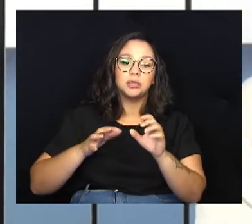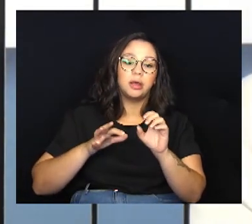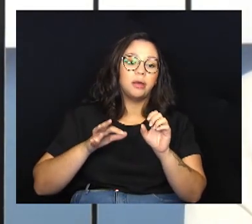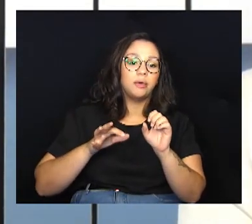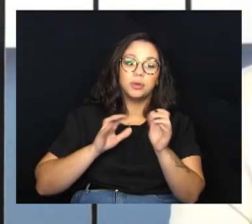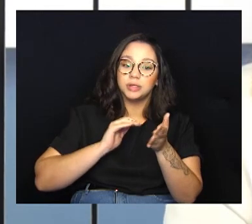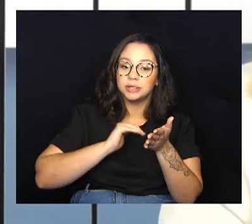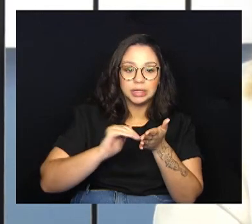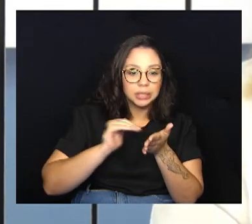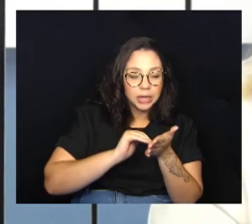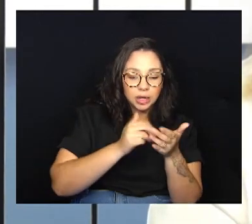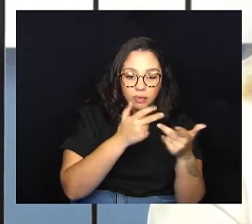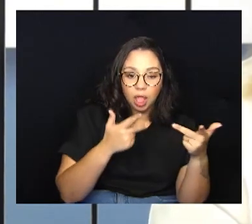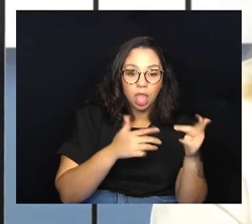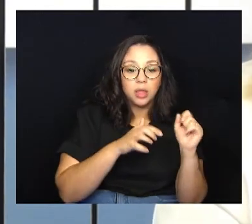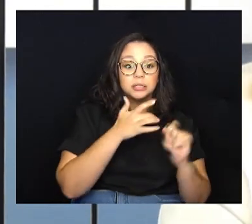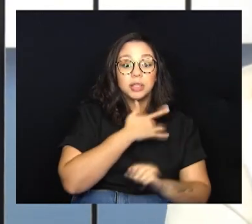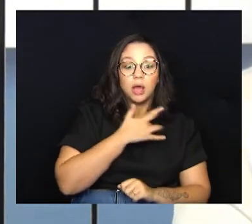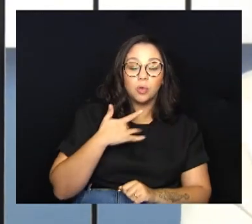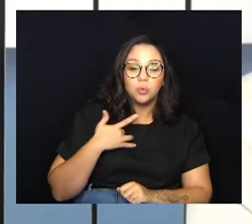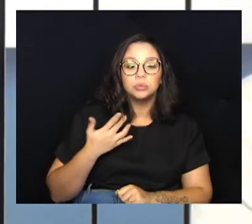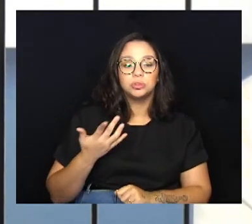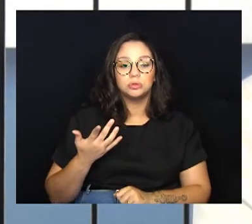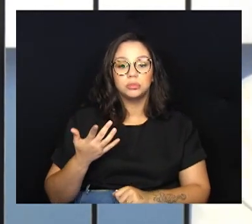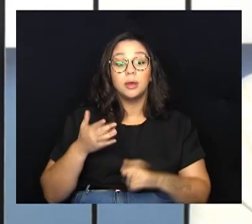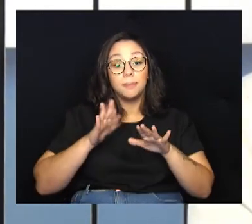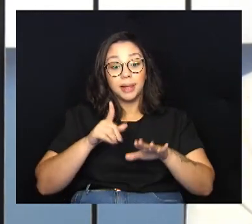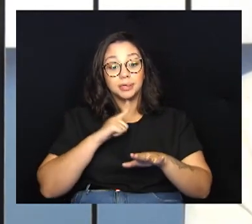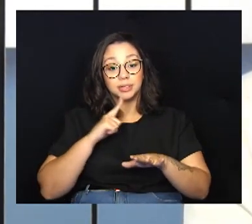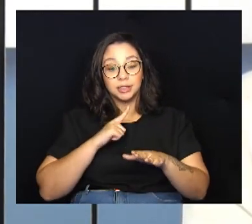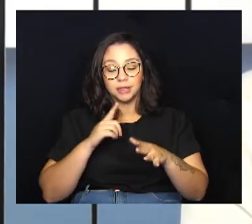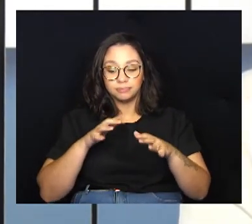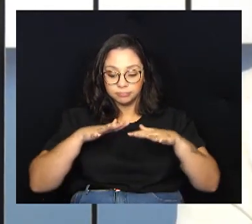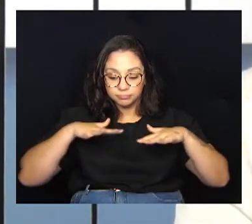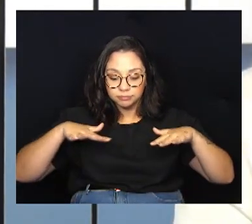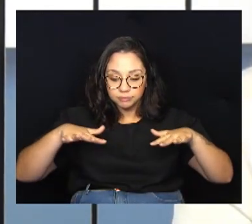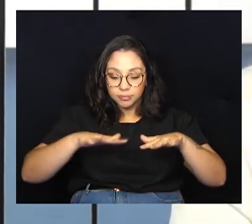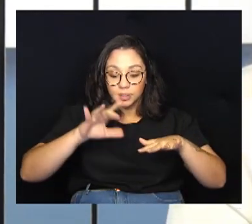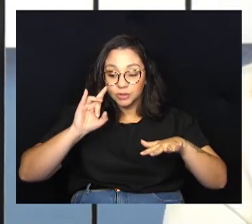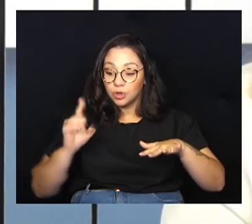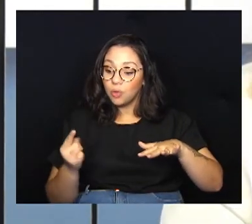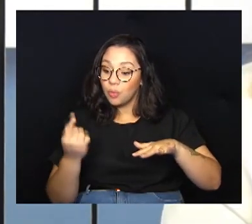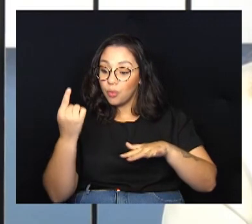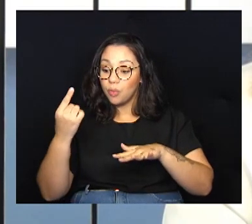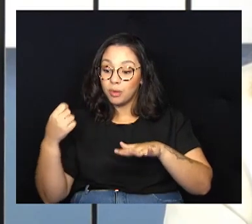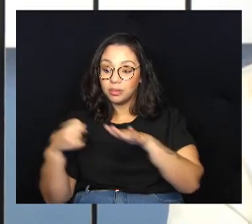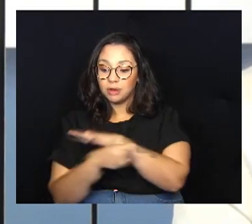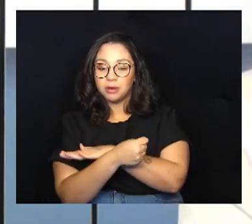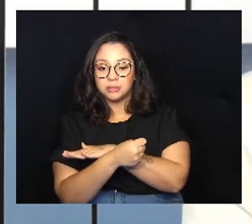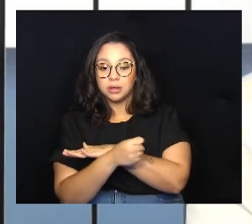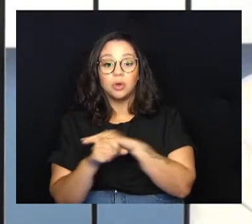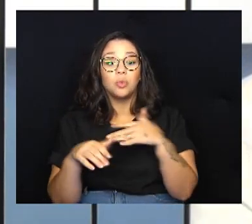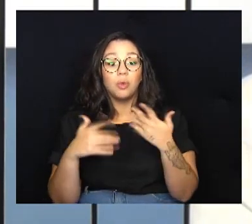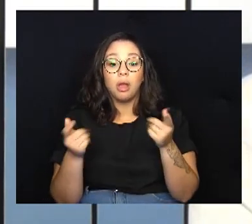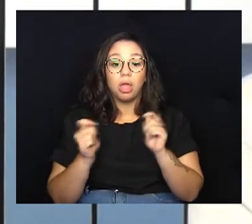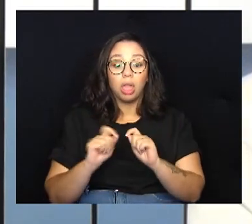pessoas. Então é tudo muito complicado e merece-se uma avaliação, mas a gente também não pode pegar